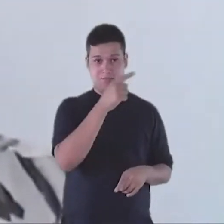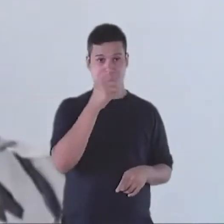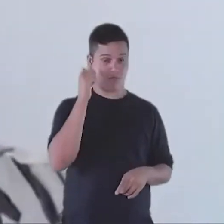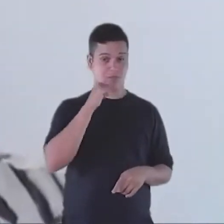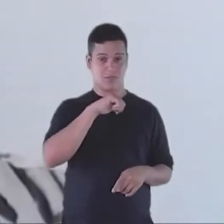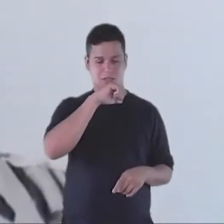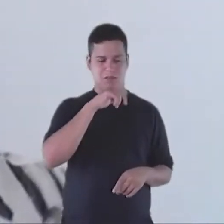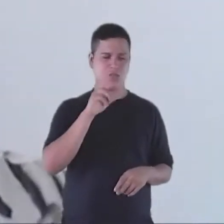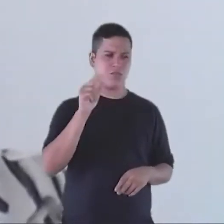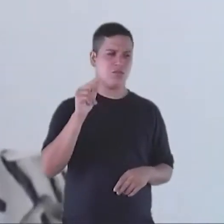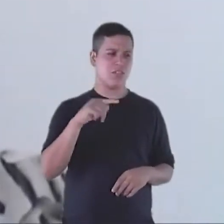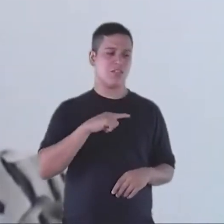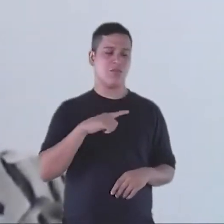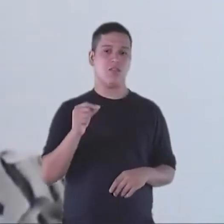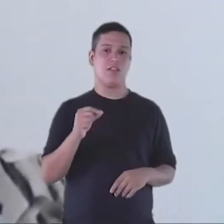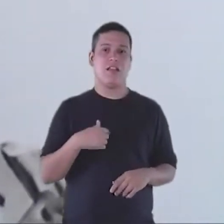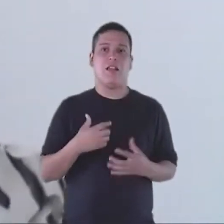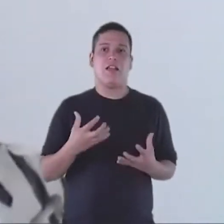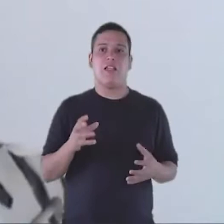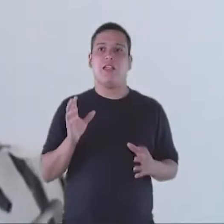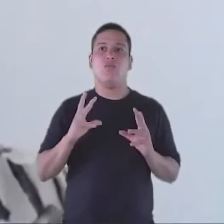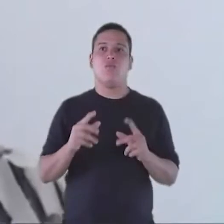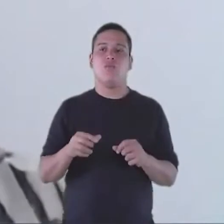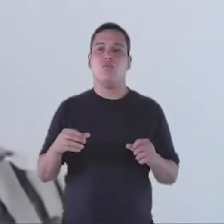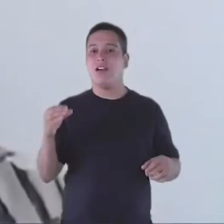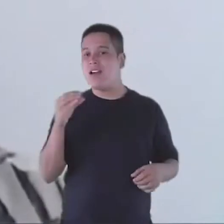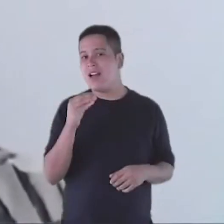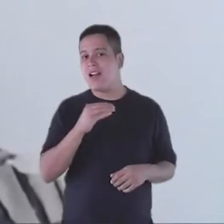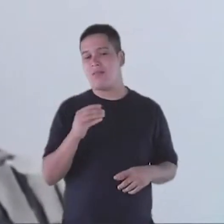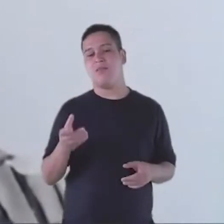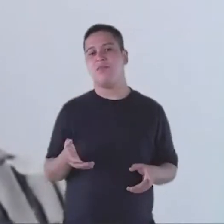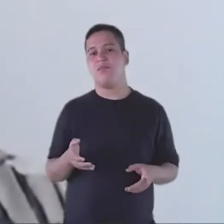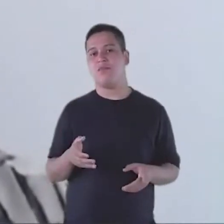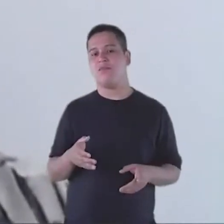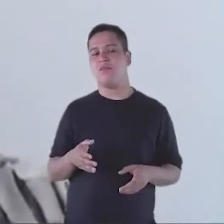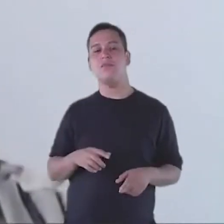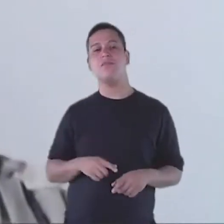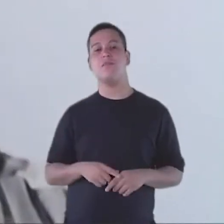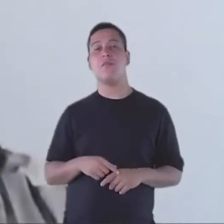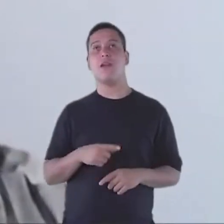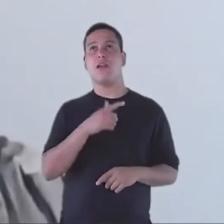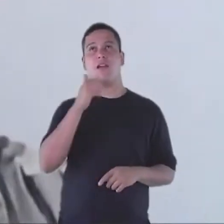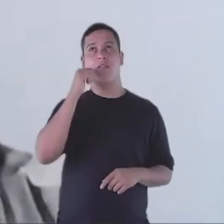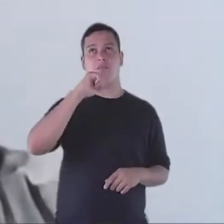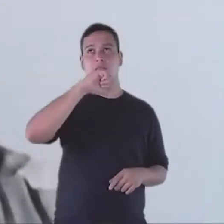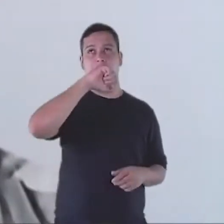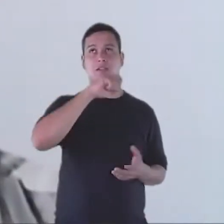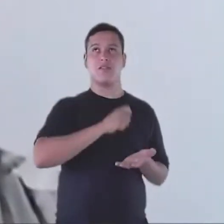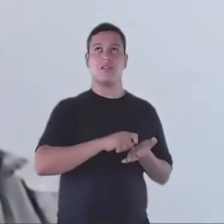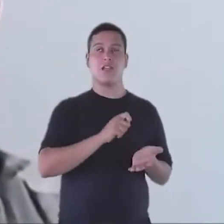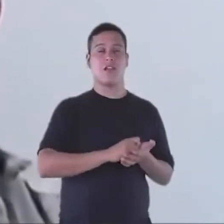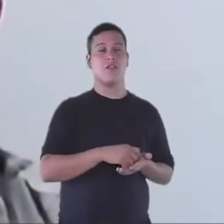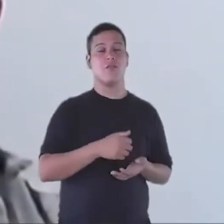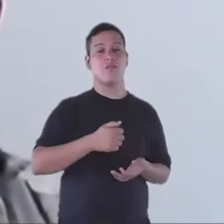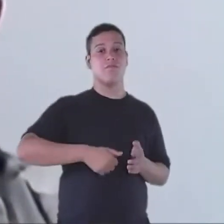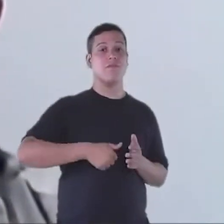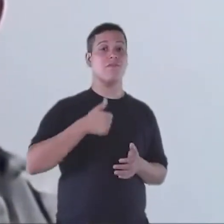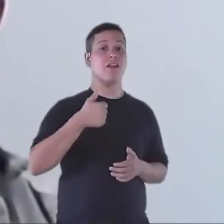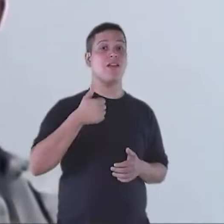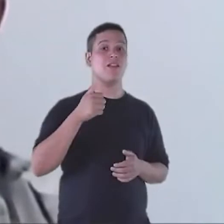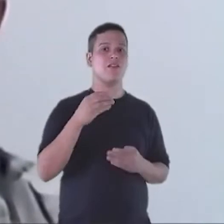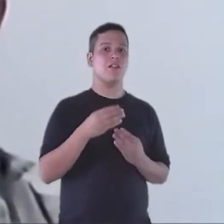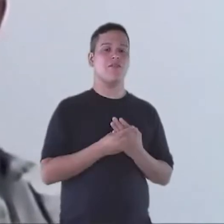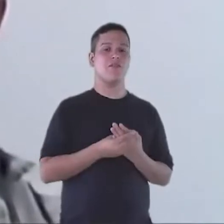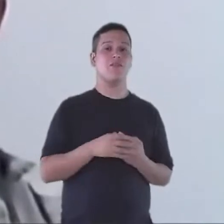A mãe, ela publicou o primeiro livro, Afonso, aos 50 anos.